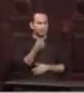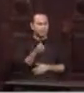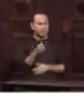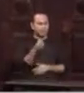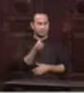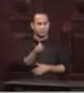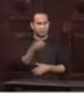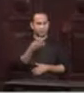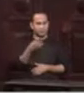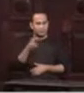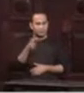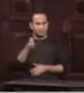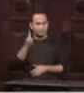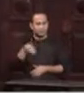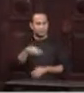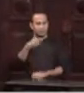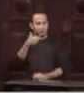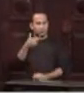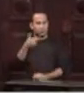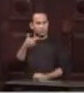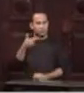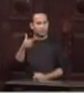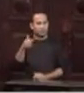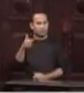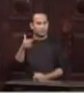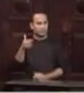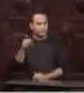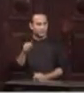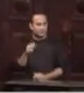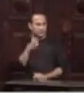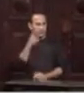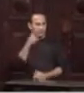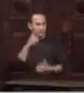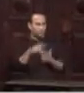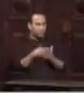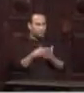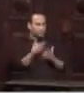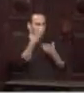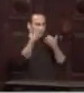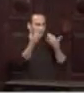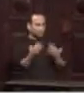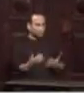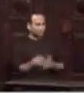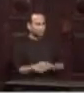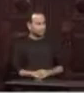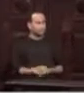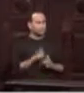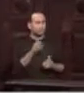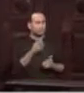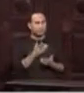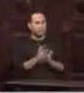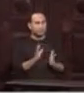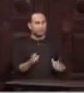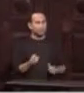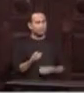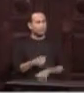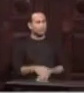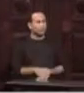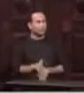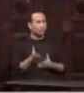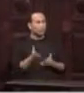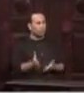PL 2645, já em 2017, para que nos próximos contratos de concessão, tem concessões que estão acabando e outras